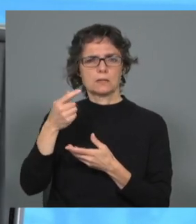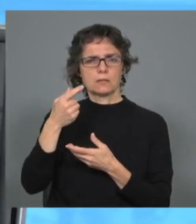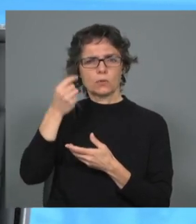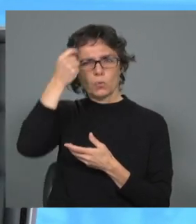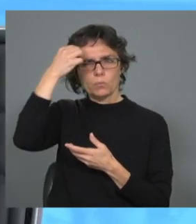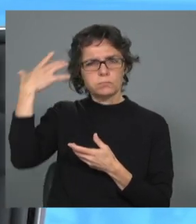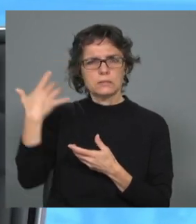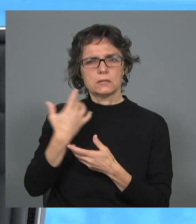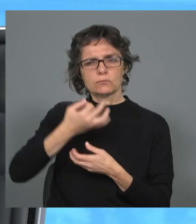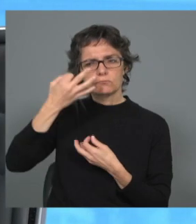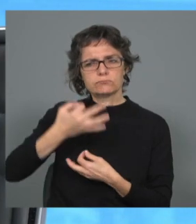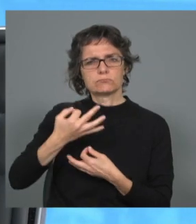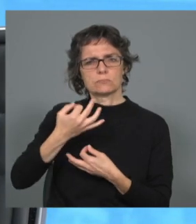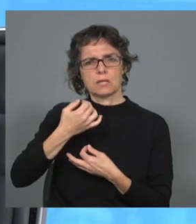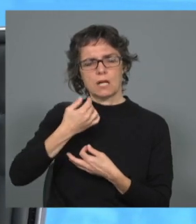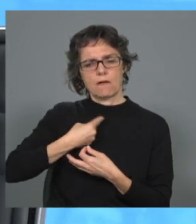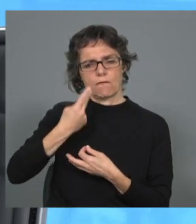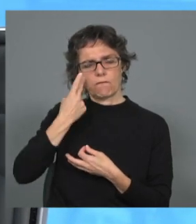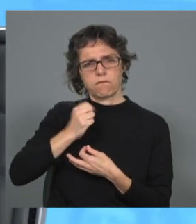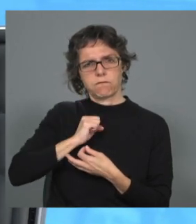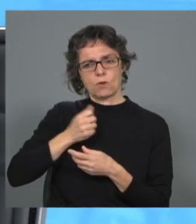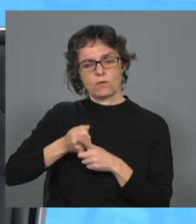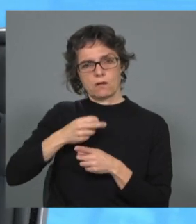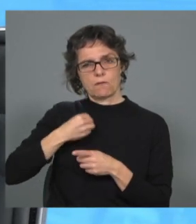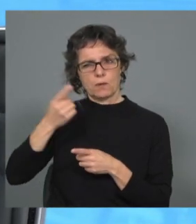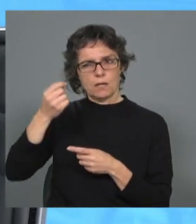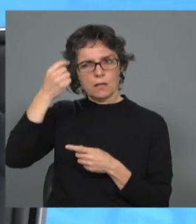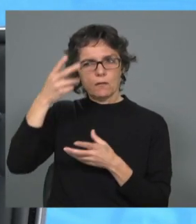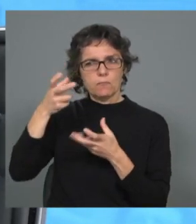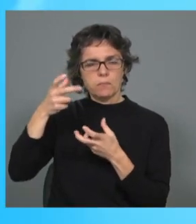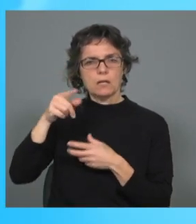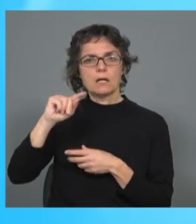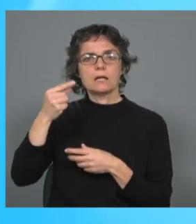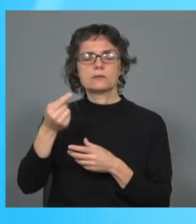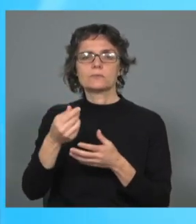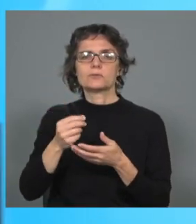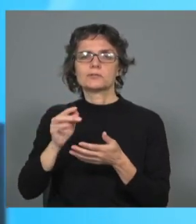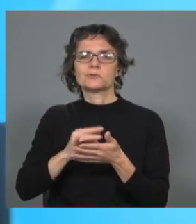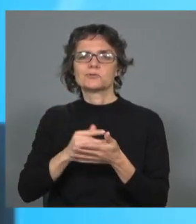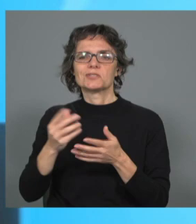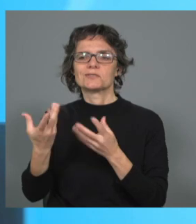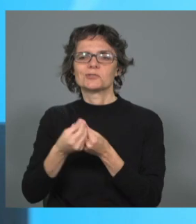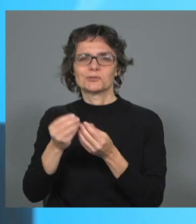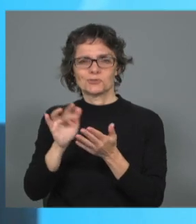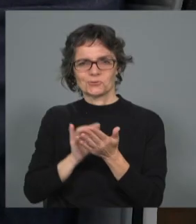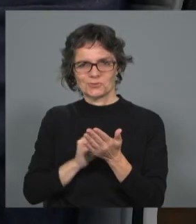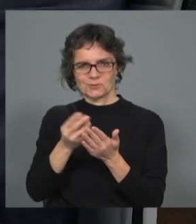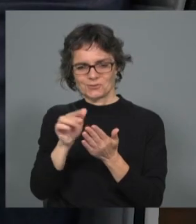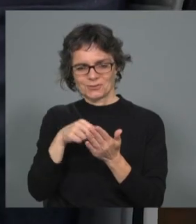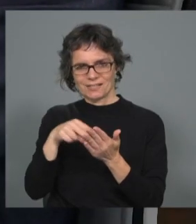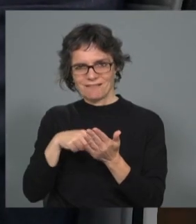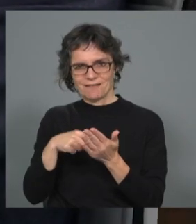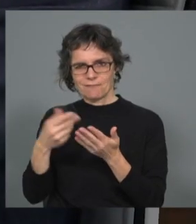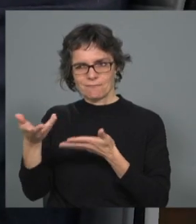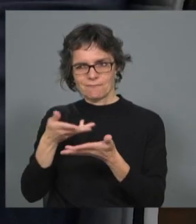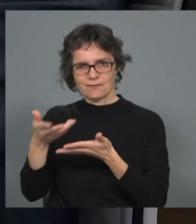paciência e propôs-me que lesse um livro e conversássemos um bocadinho sobre o livro a seguir. E foi assim que tudo começou. O Evangelho de Zaqueu foi o primeiro Evangelho